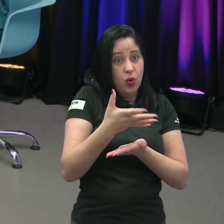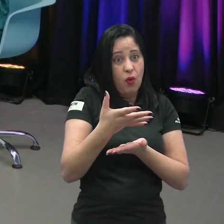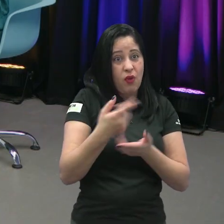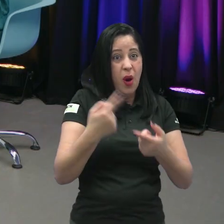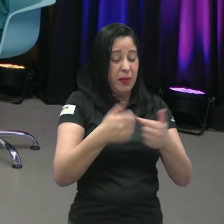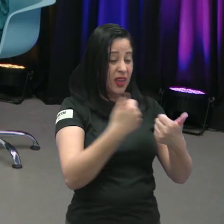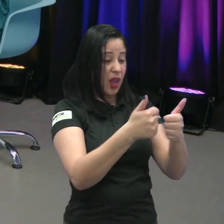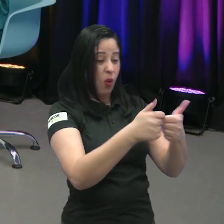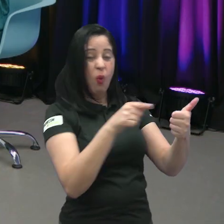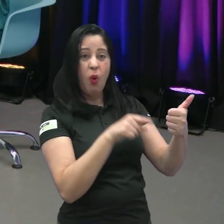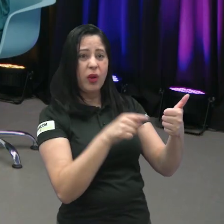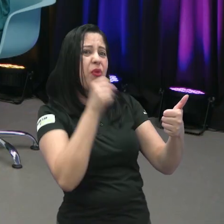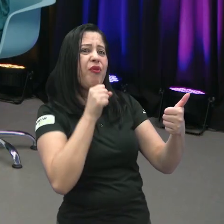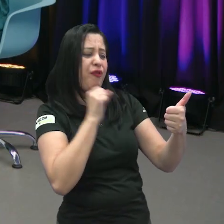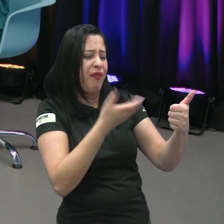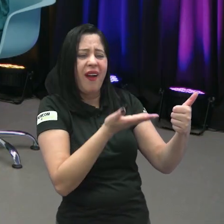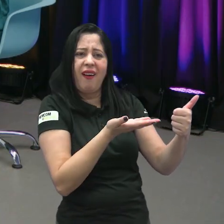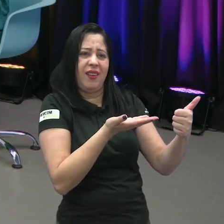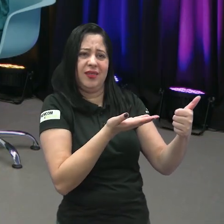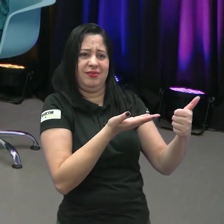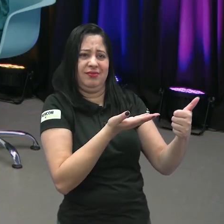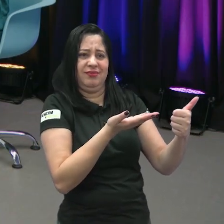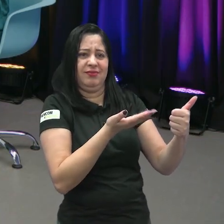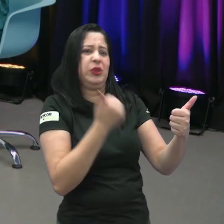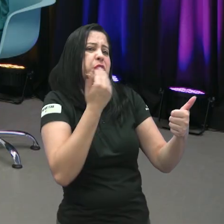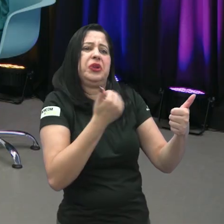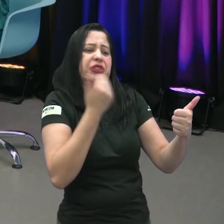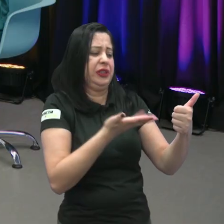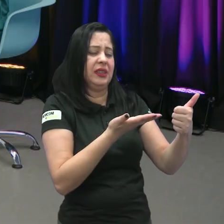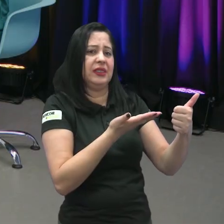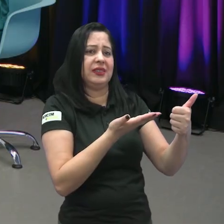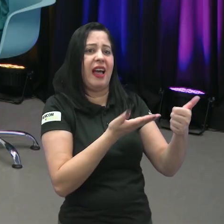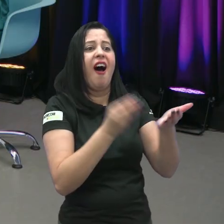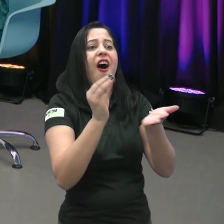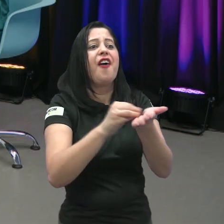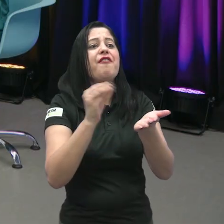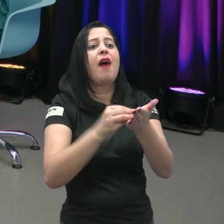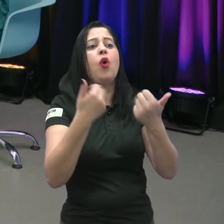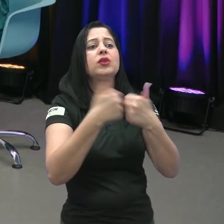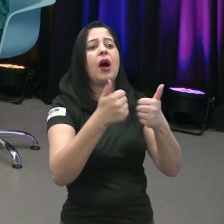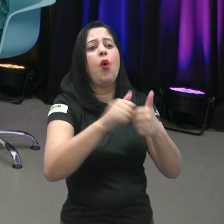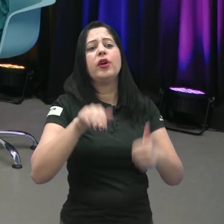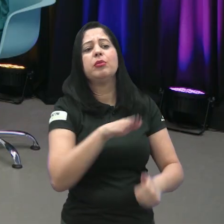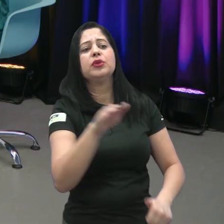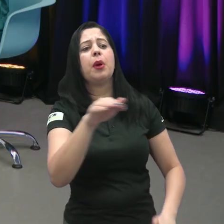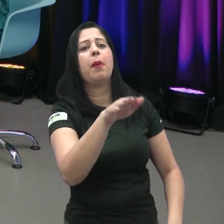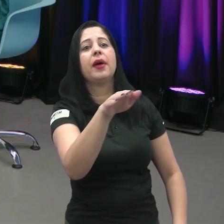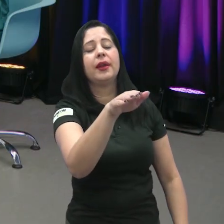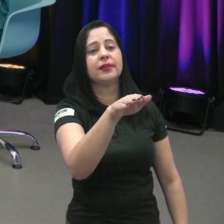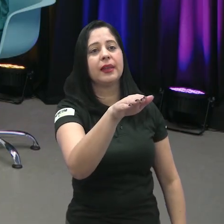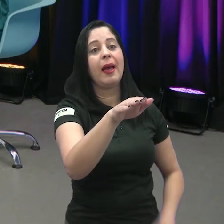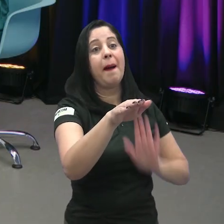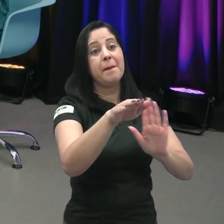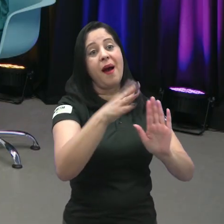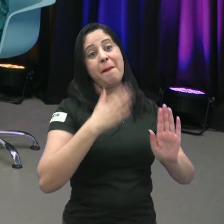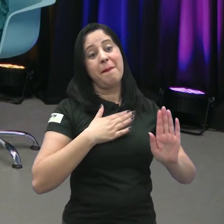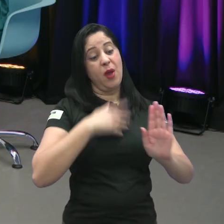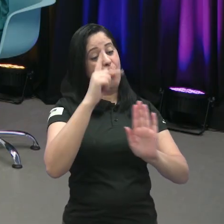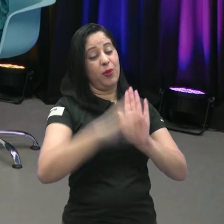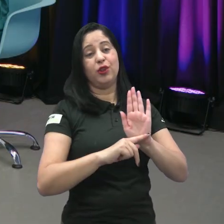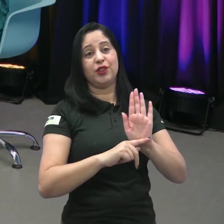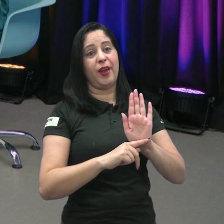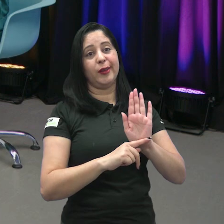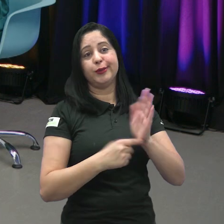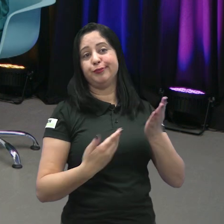porque são ônibus que não está atendendo mais a população, está faltando ônibus nas linhas, e isso acabou não indo para